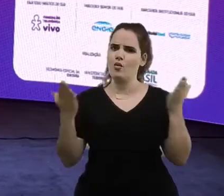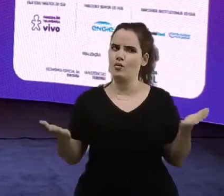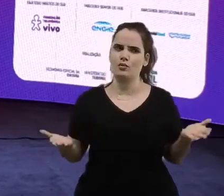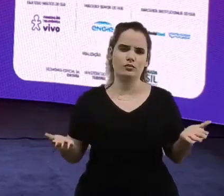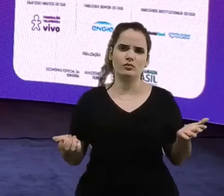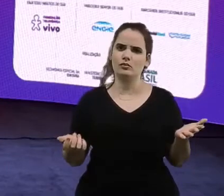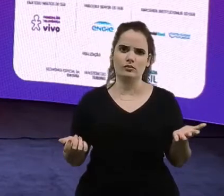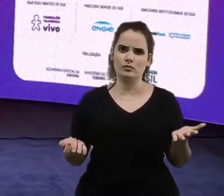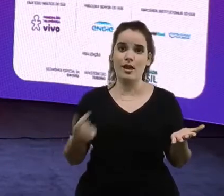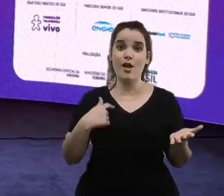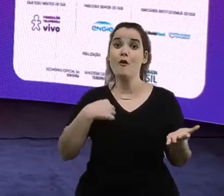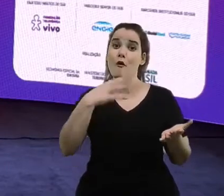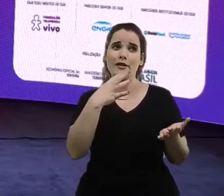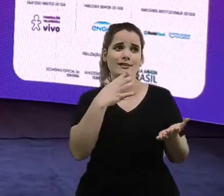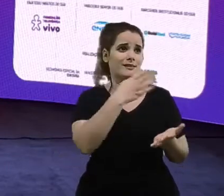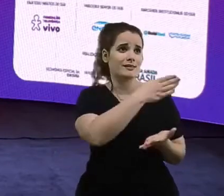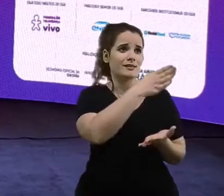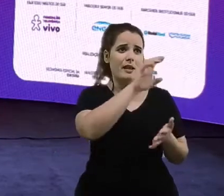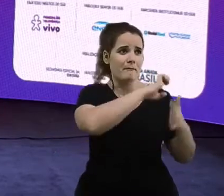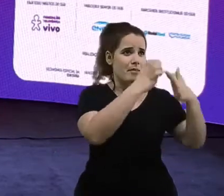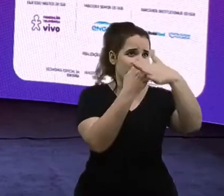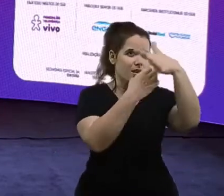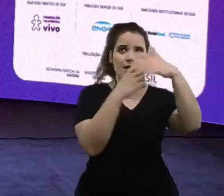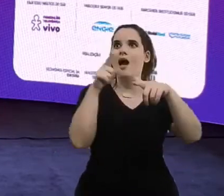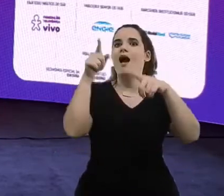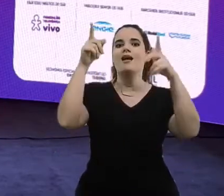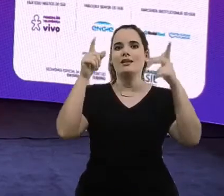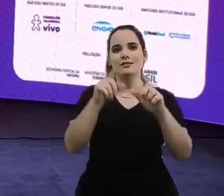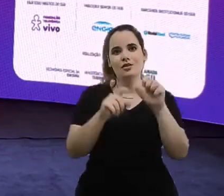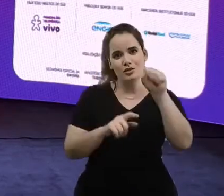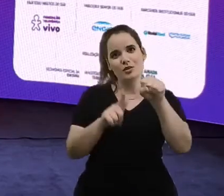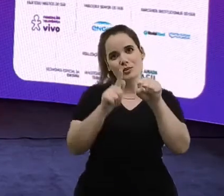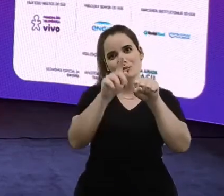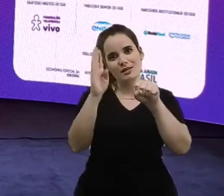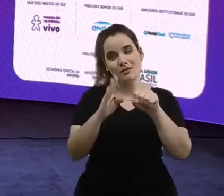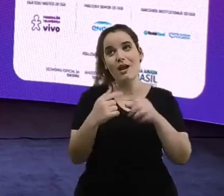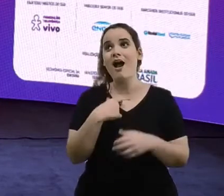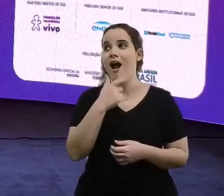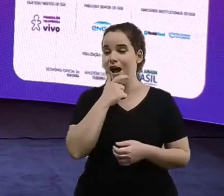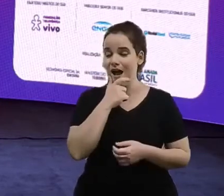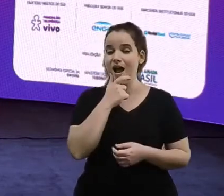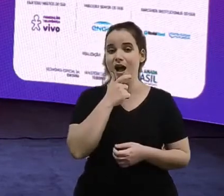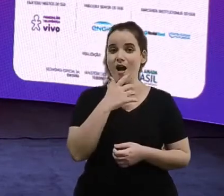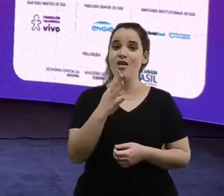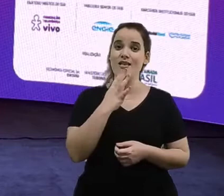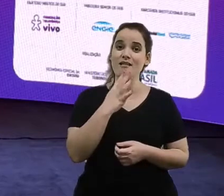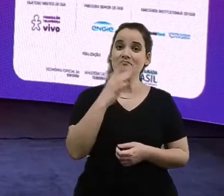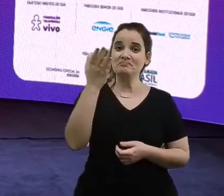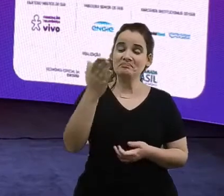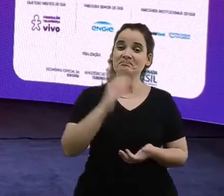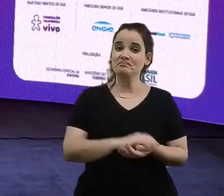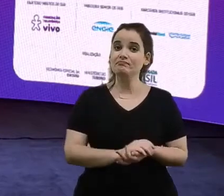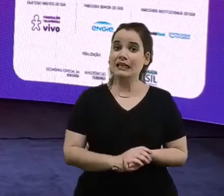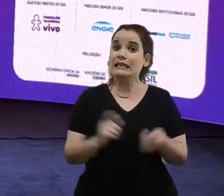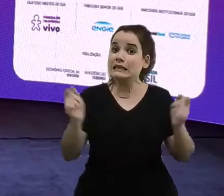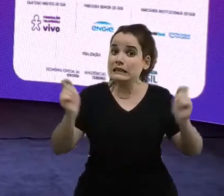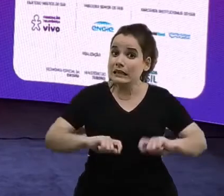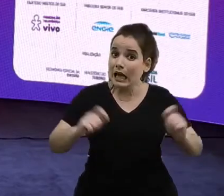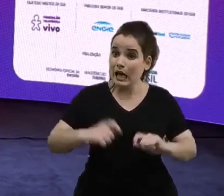conheci o Social Good, e aí eu comecei a entender, né, que, na verdade, a gente pode ter negócios que